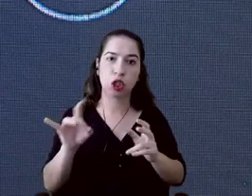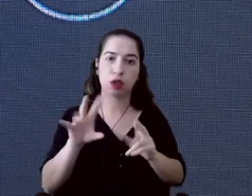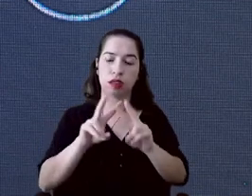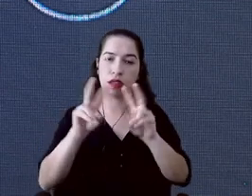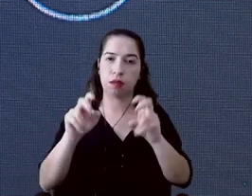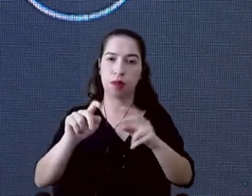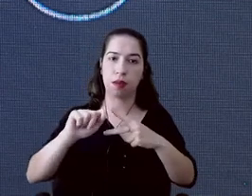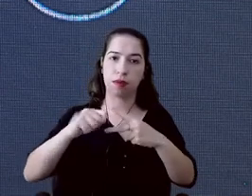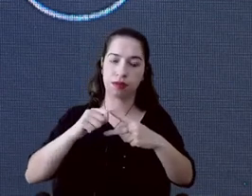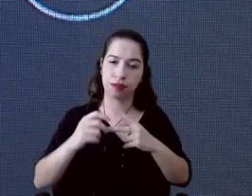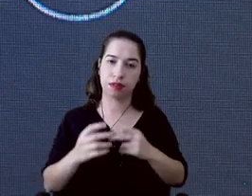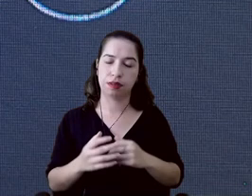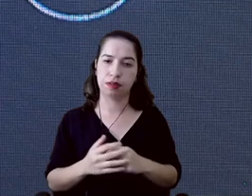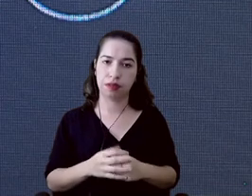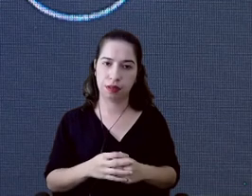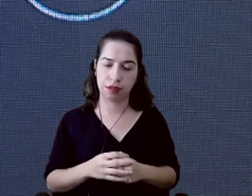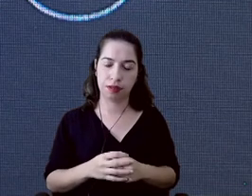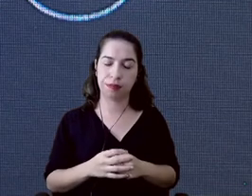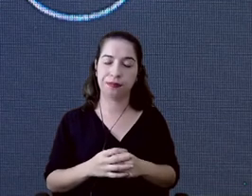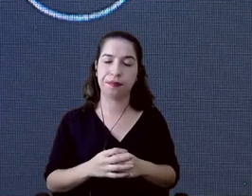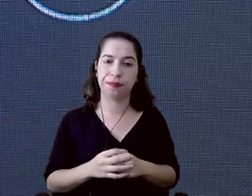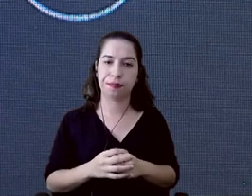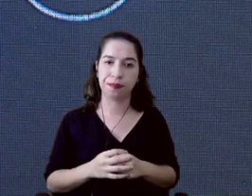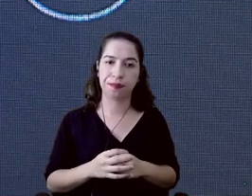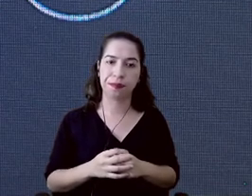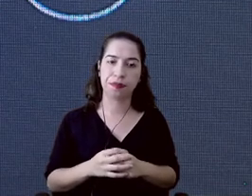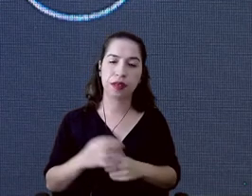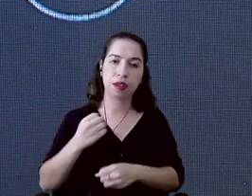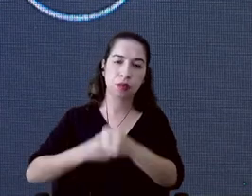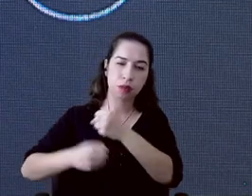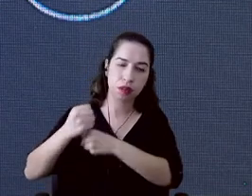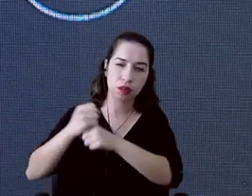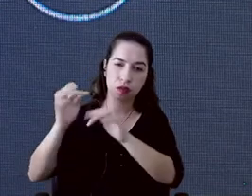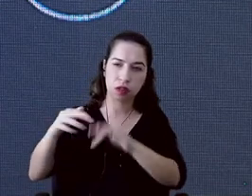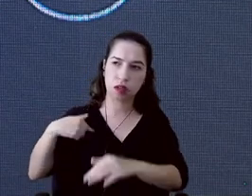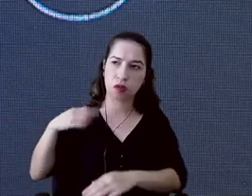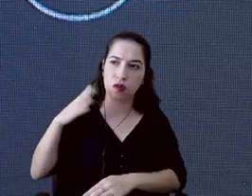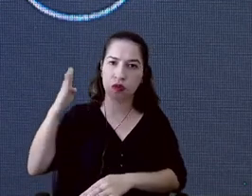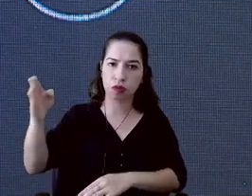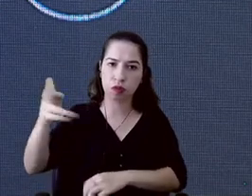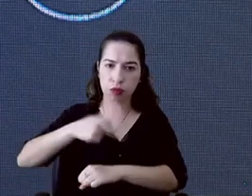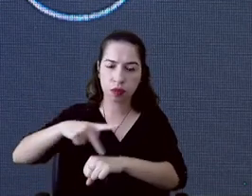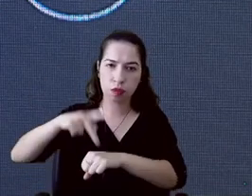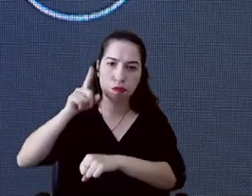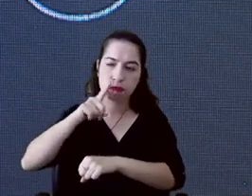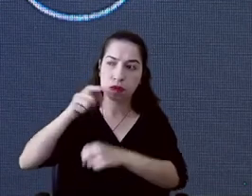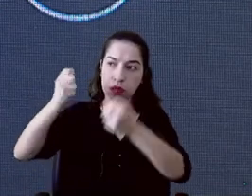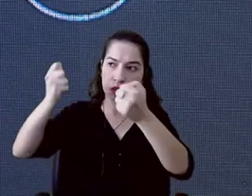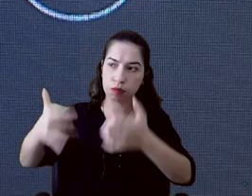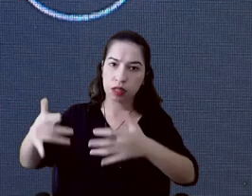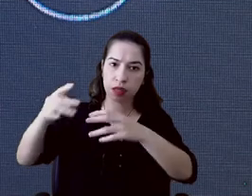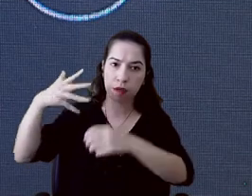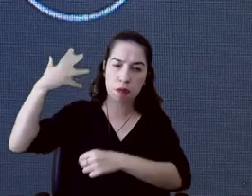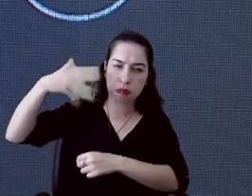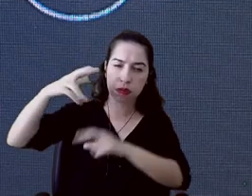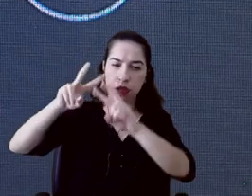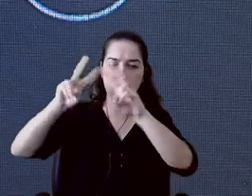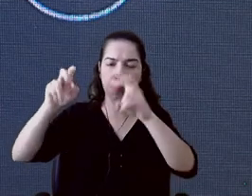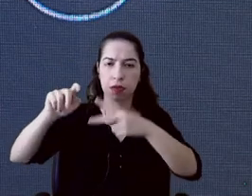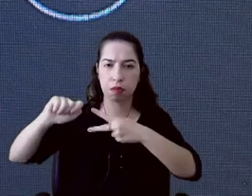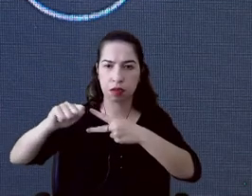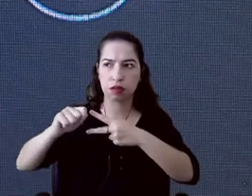fiz até uma palestra no fim do ano passado nos Estados Unidos sobre picsa assim claro como o crescimento Lá é muito pouco é